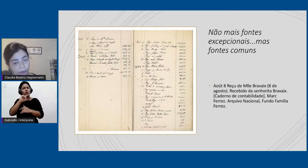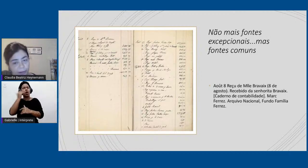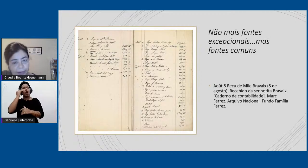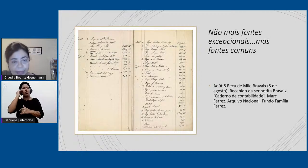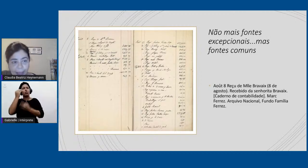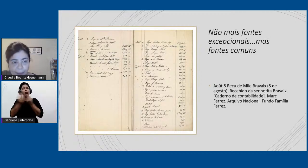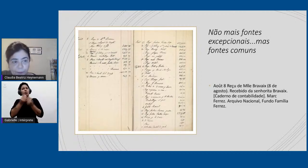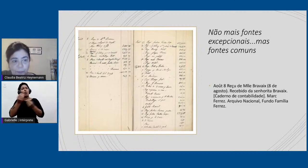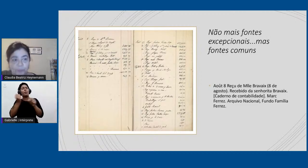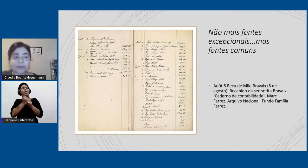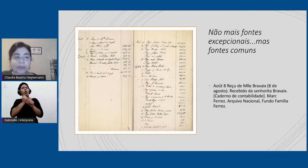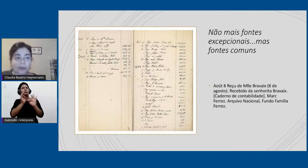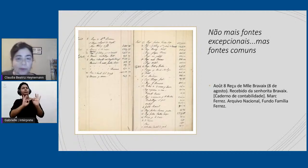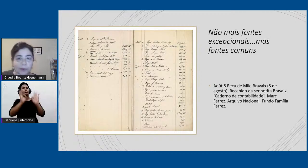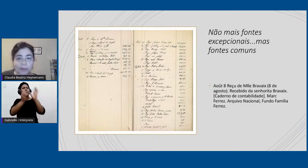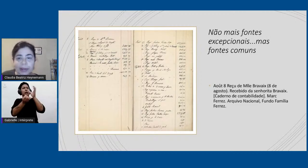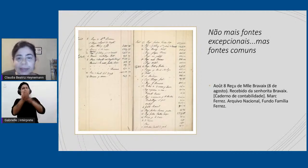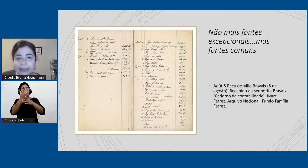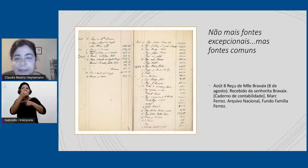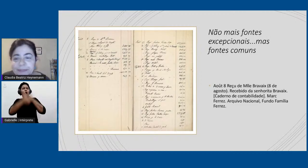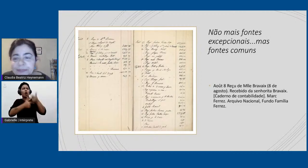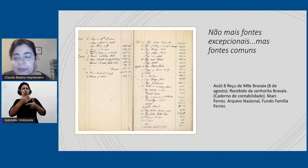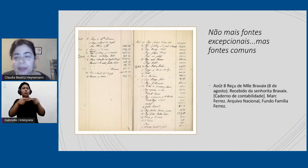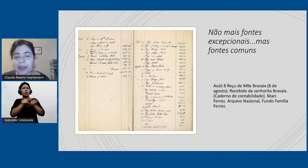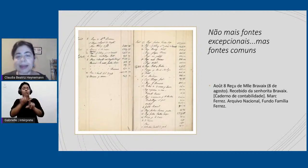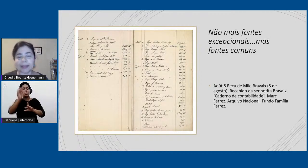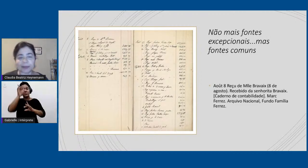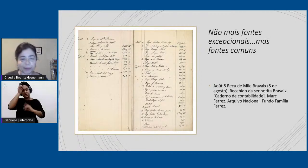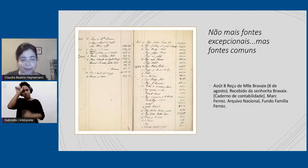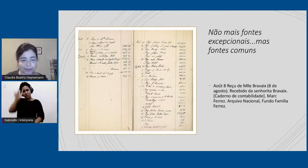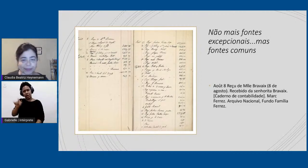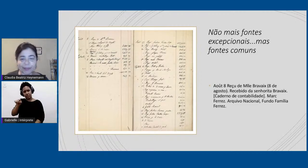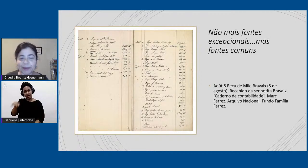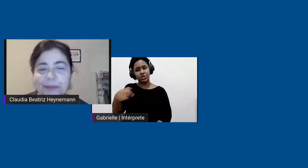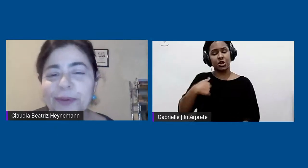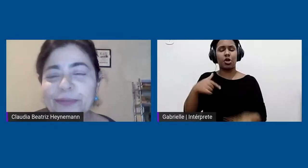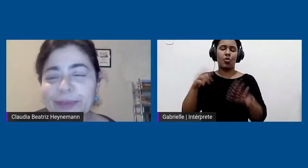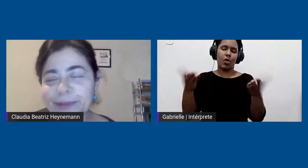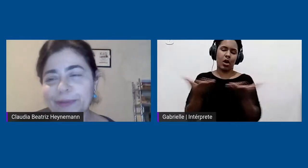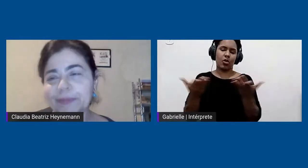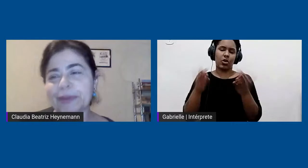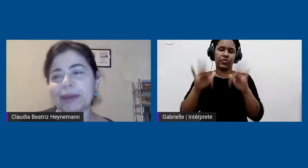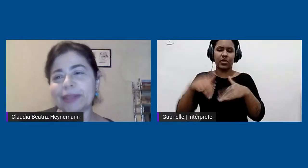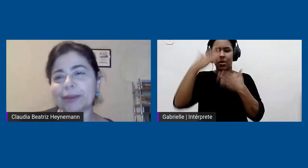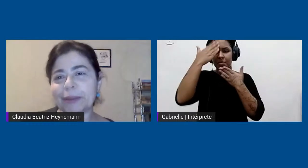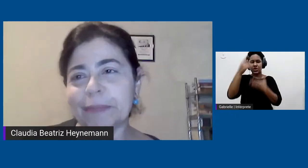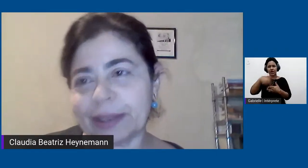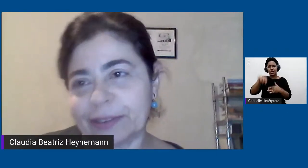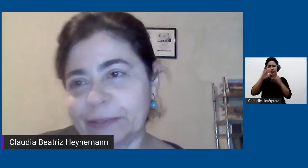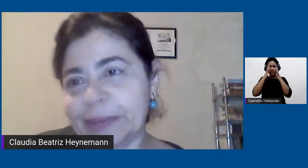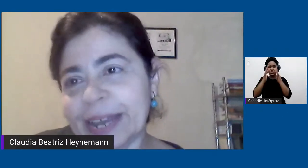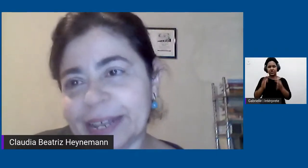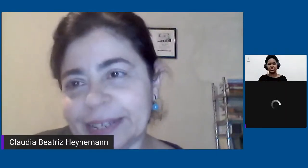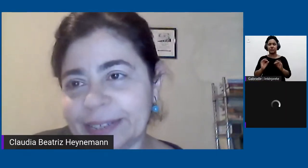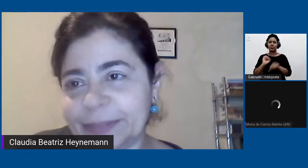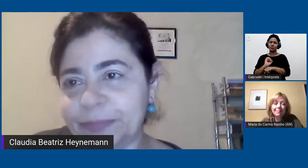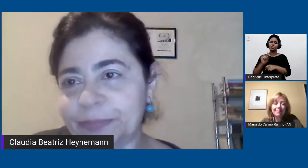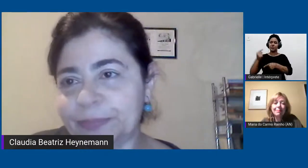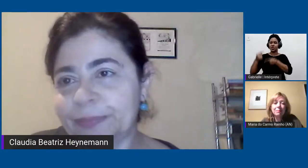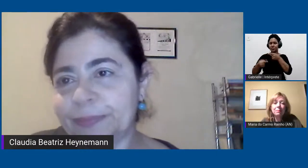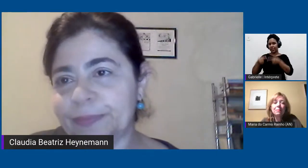de uma personalidade. Eu fico por aqui, agradeço que vocês tenham me ouvido, vamos aguardar o debate.